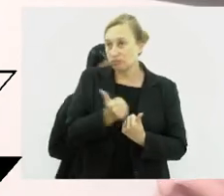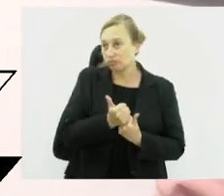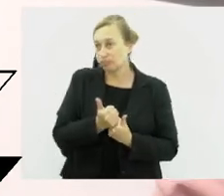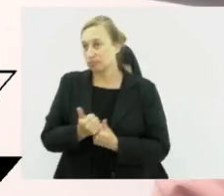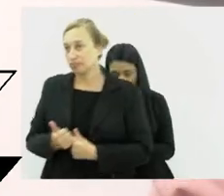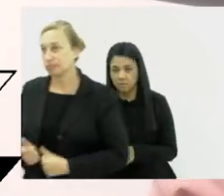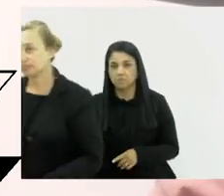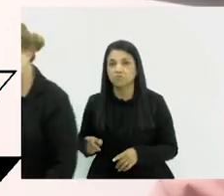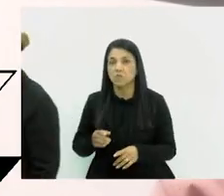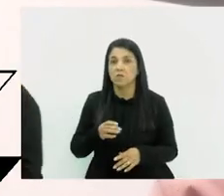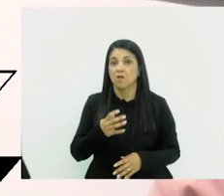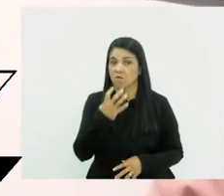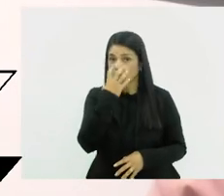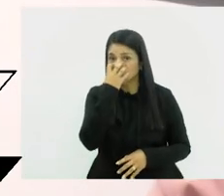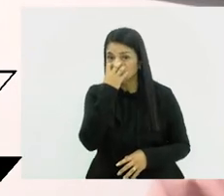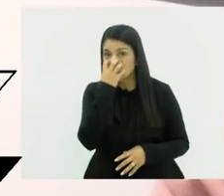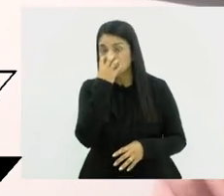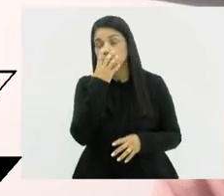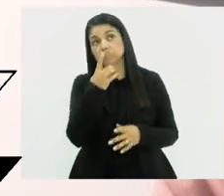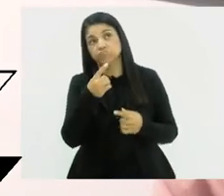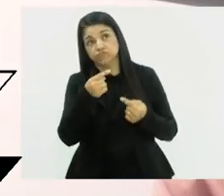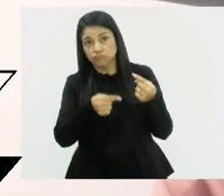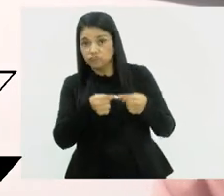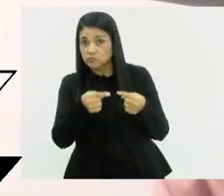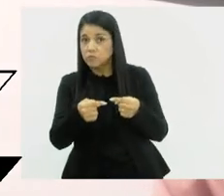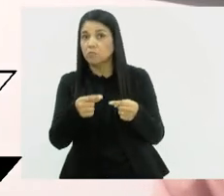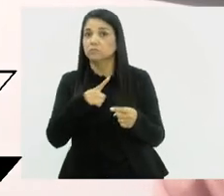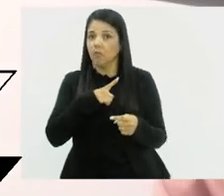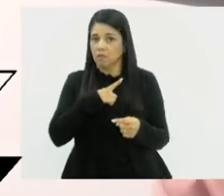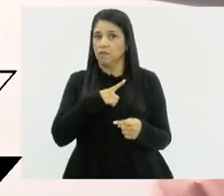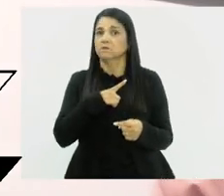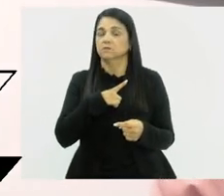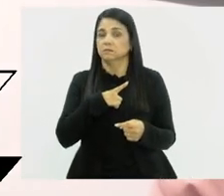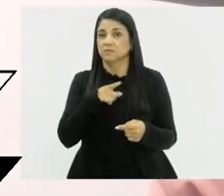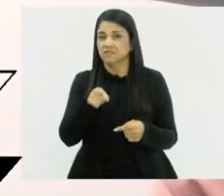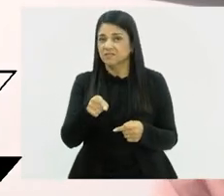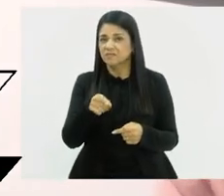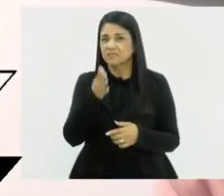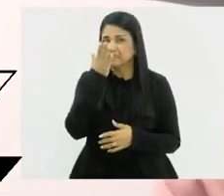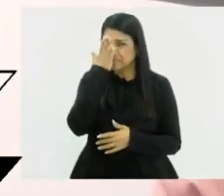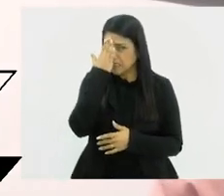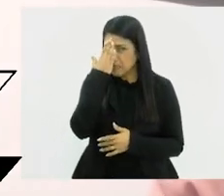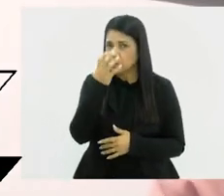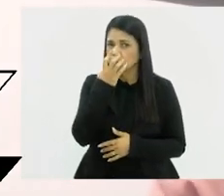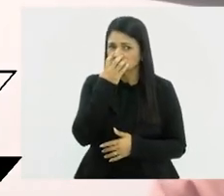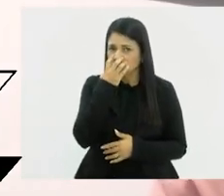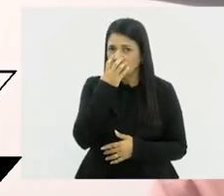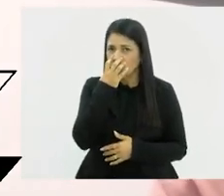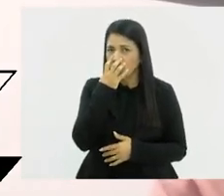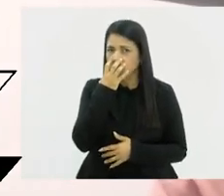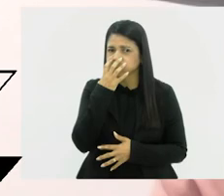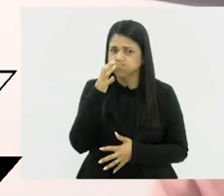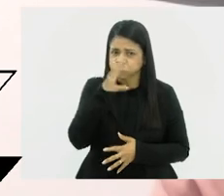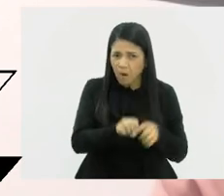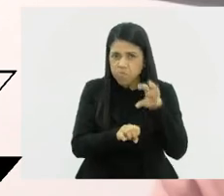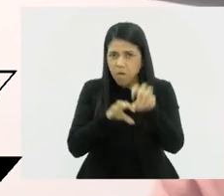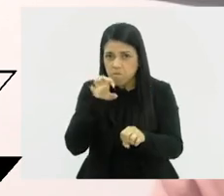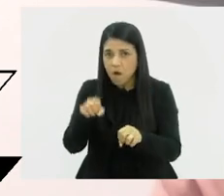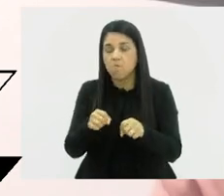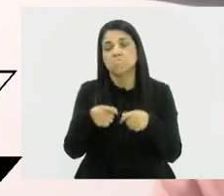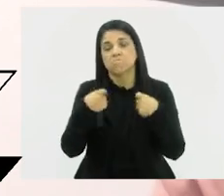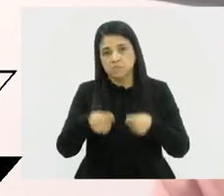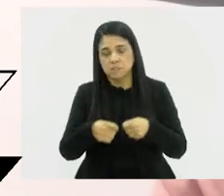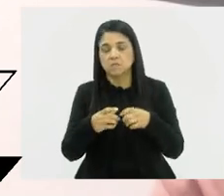já pode ter algum tipo de discussão. Agora, se você sabe que o seu é bravio, põe a focinheira para andar na rua. Porque,